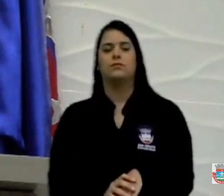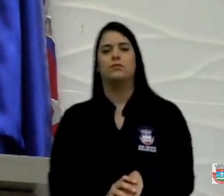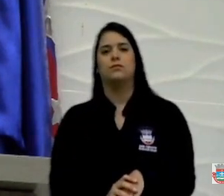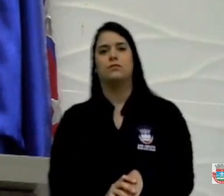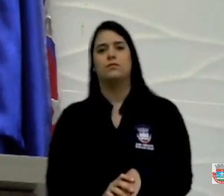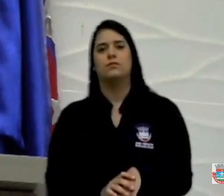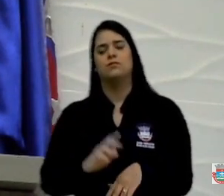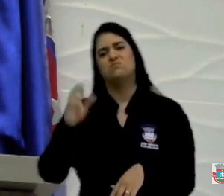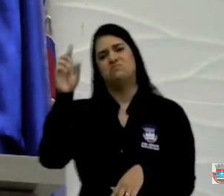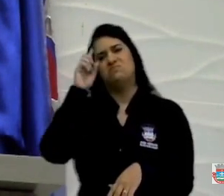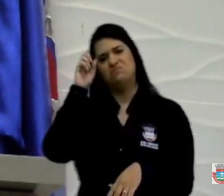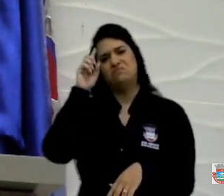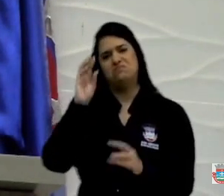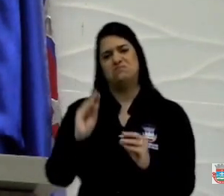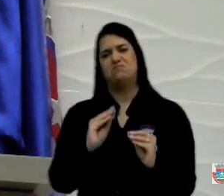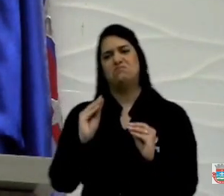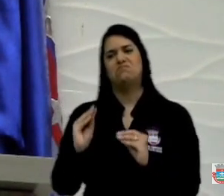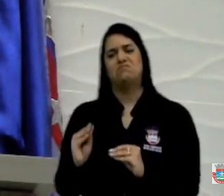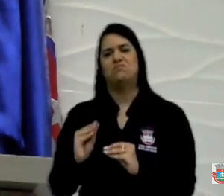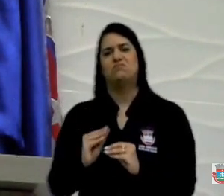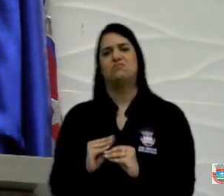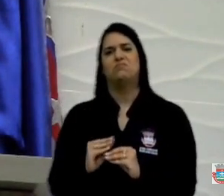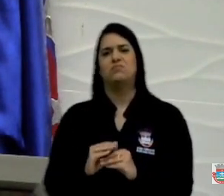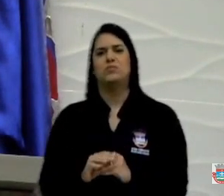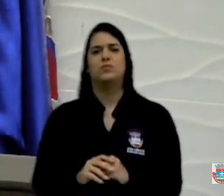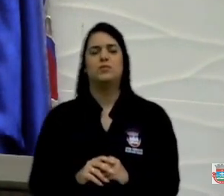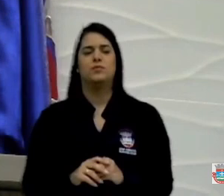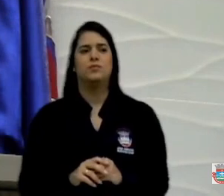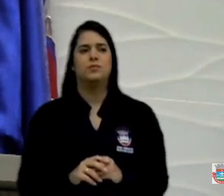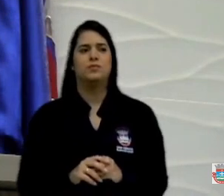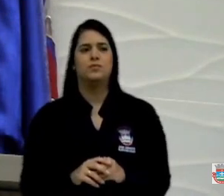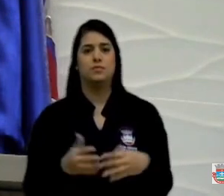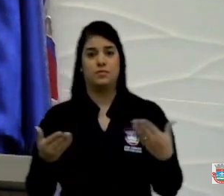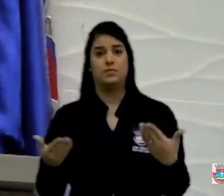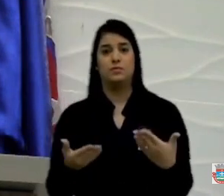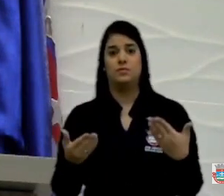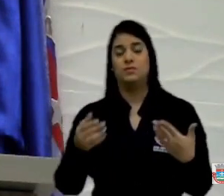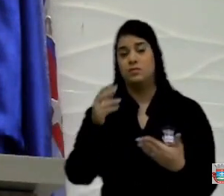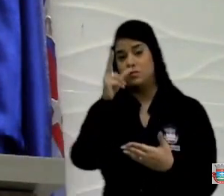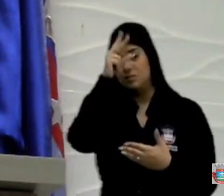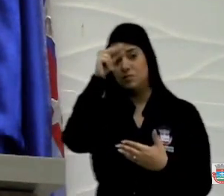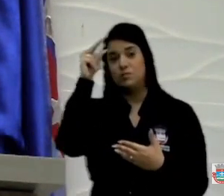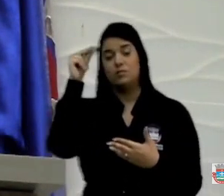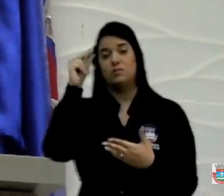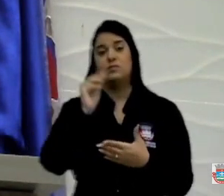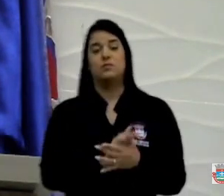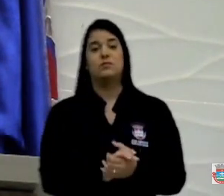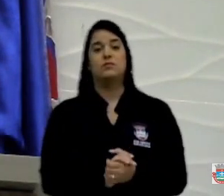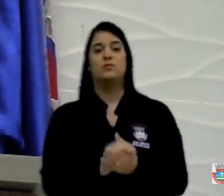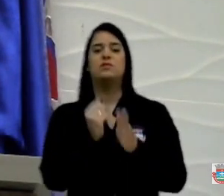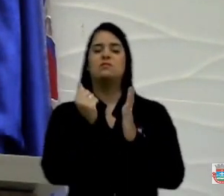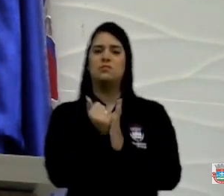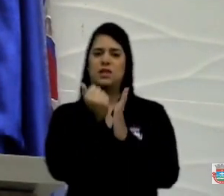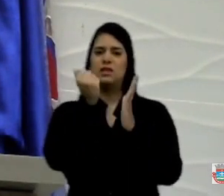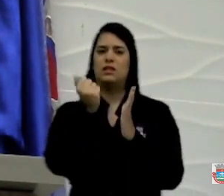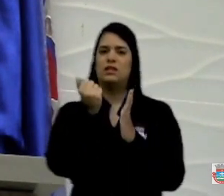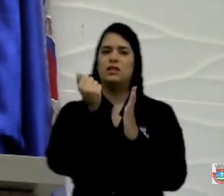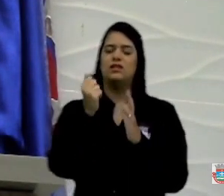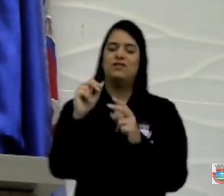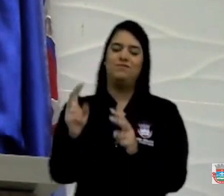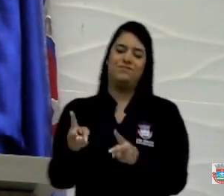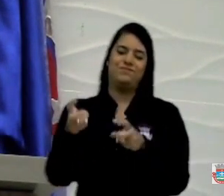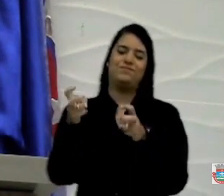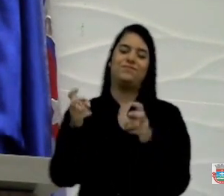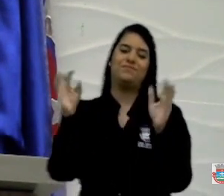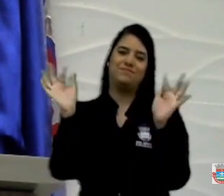a cada dia recebendo ações da atual administração, aonde podemos registrar e presenciar a felicidade do